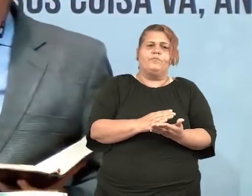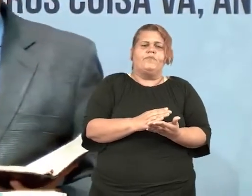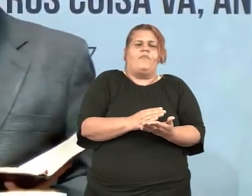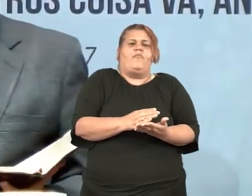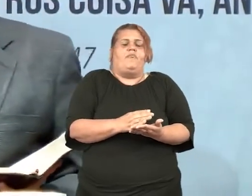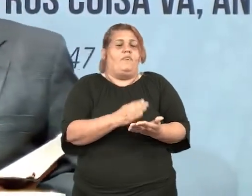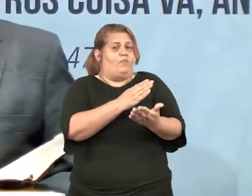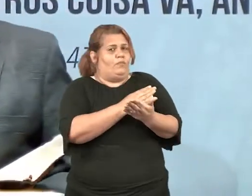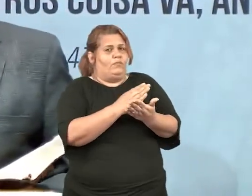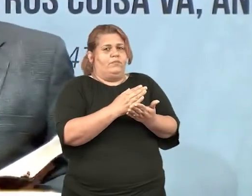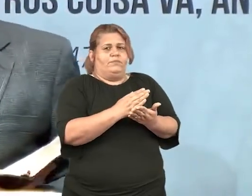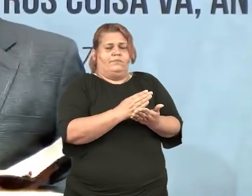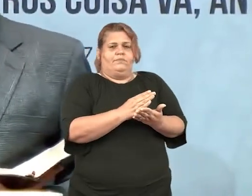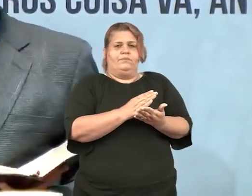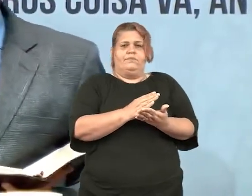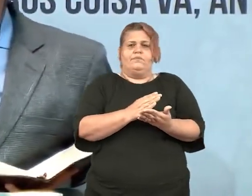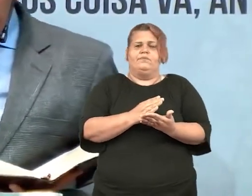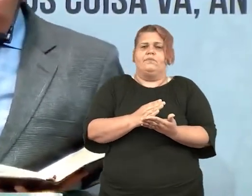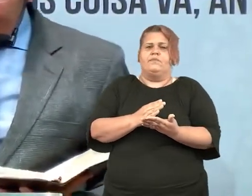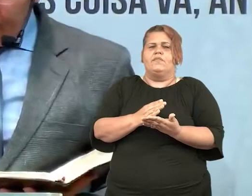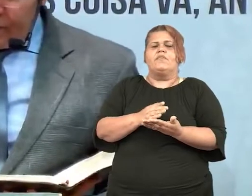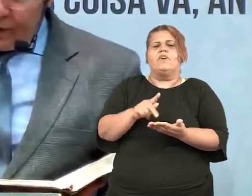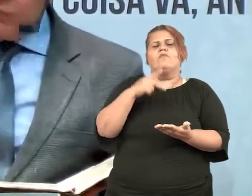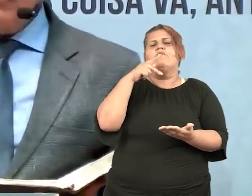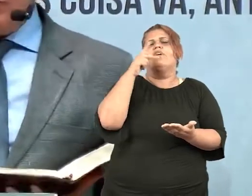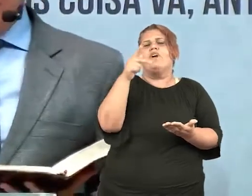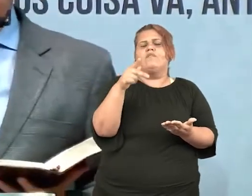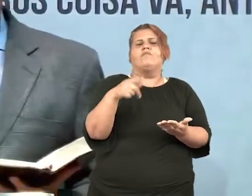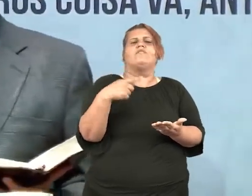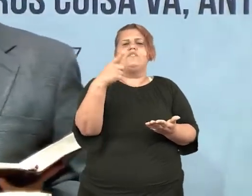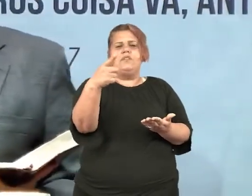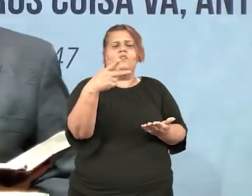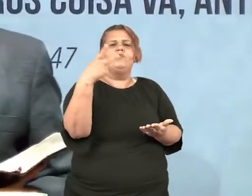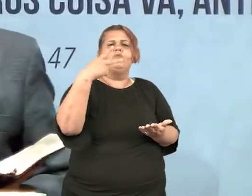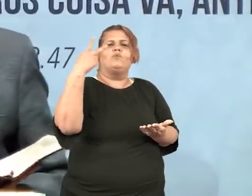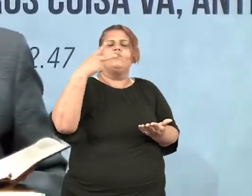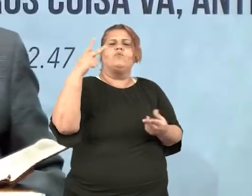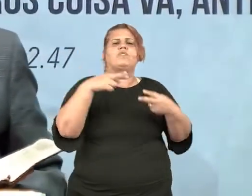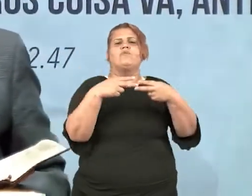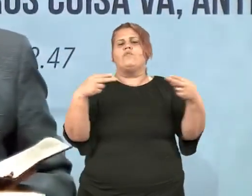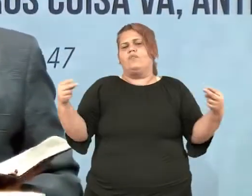e ao concluir, eu quero dizer a você duas coisas. Primeiro,